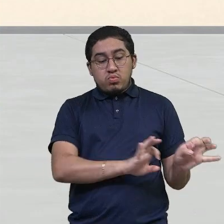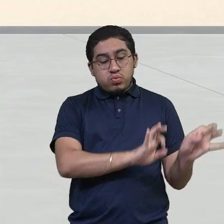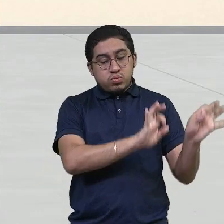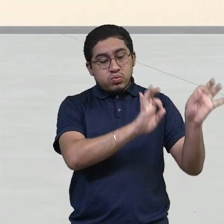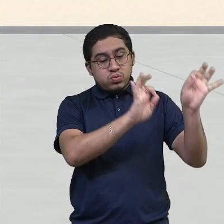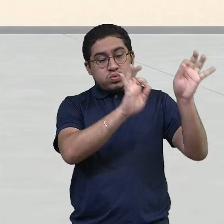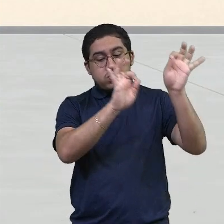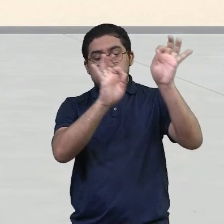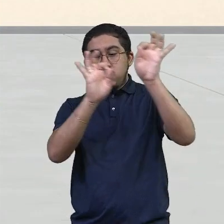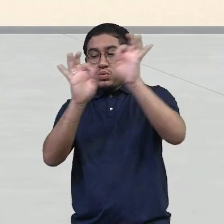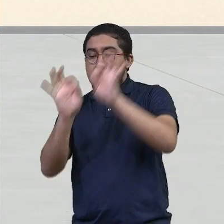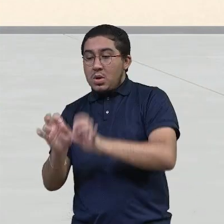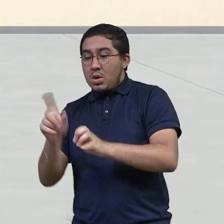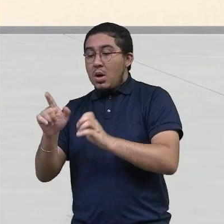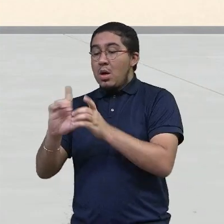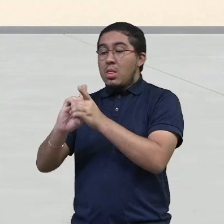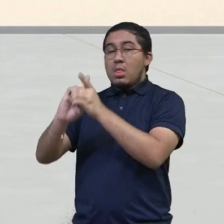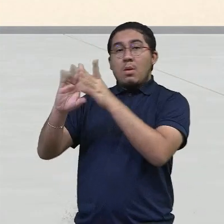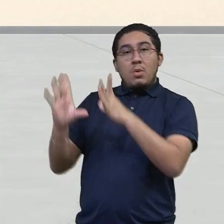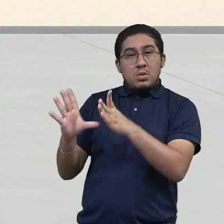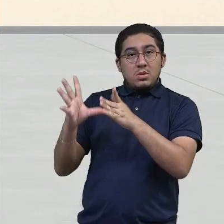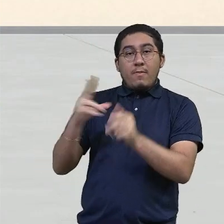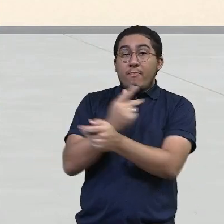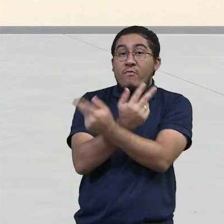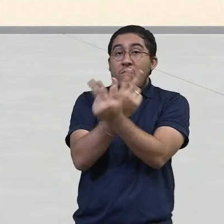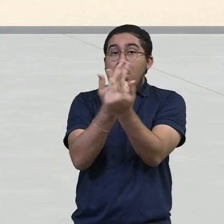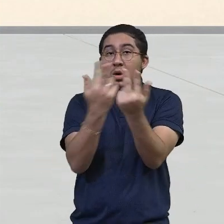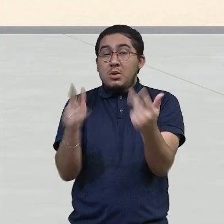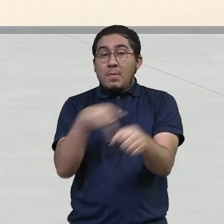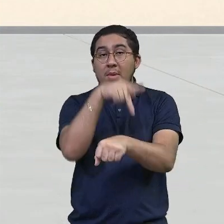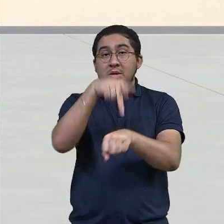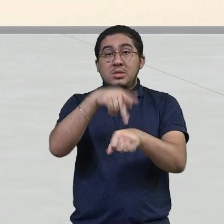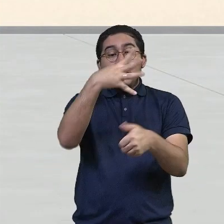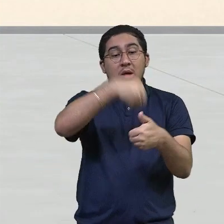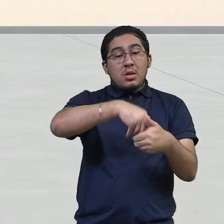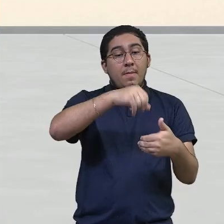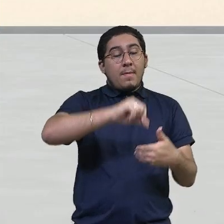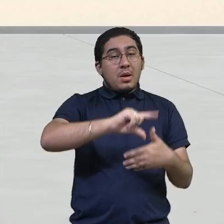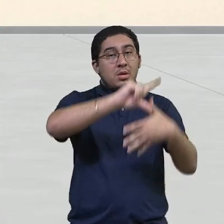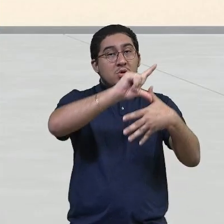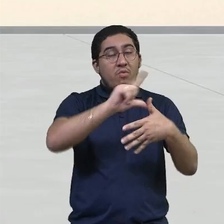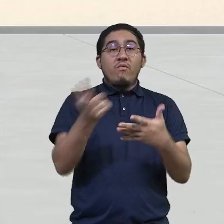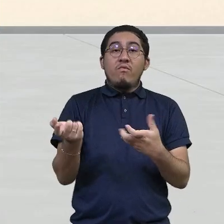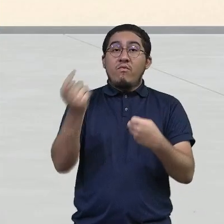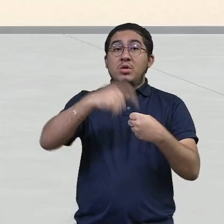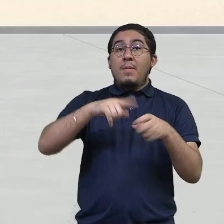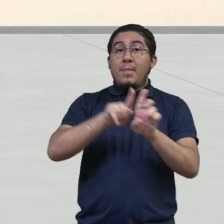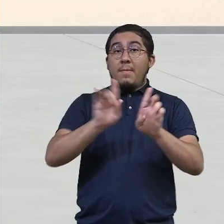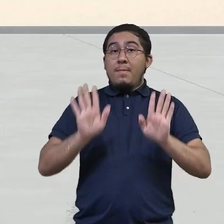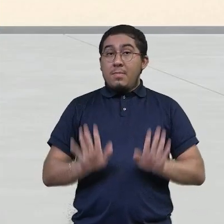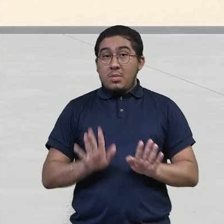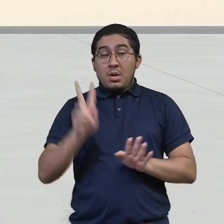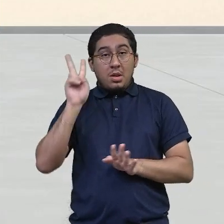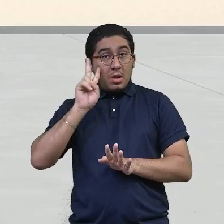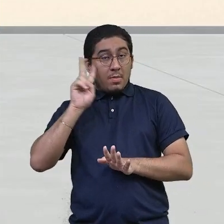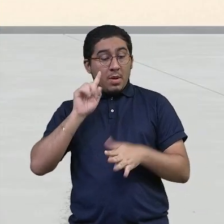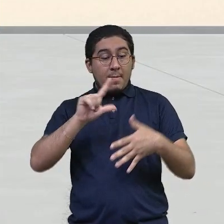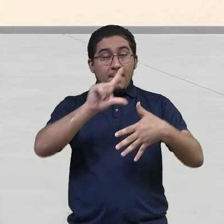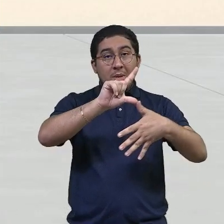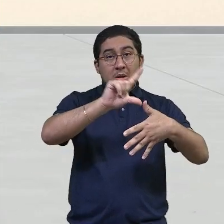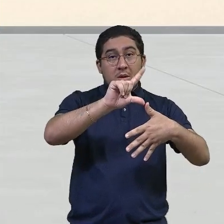a democracia dentro de vários países da América Latina, lembrando que a América Latina corresponde,